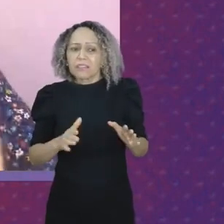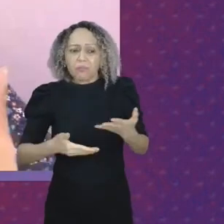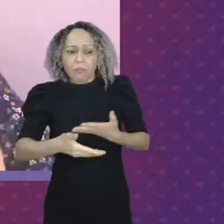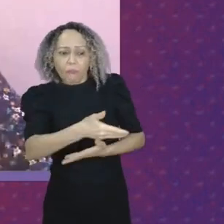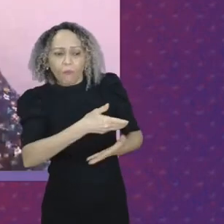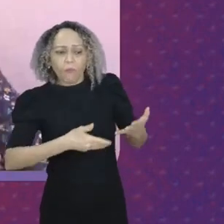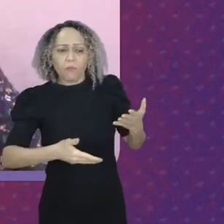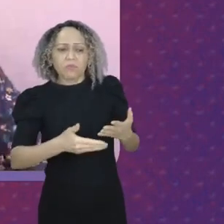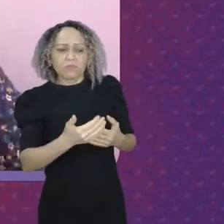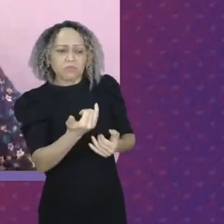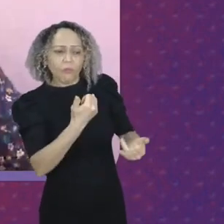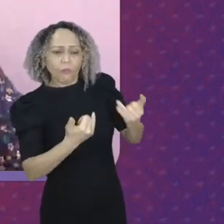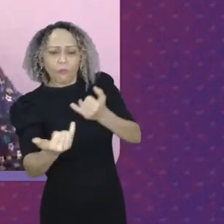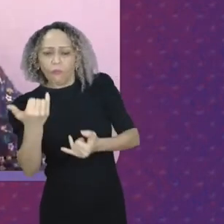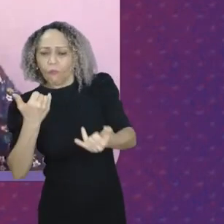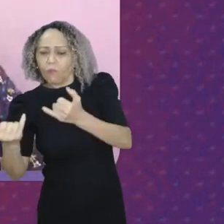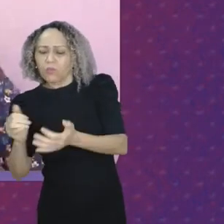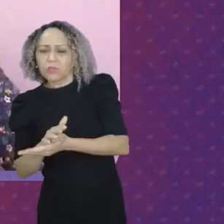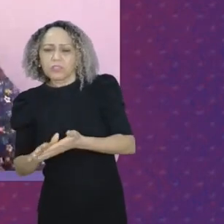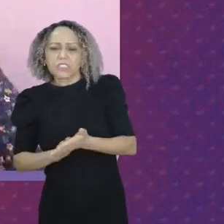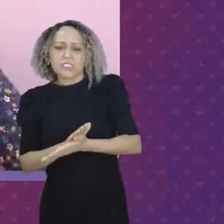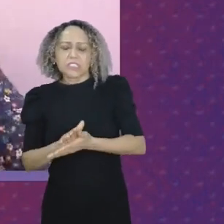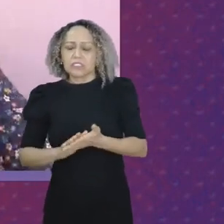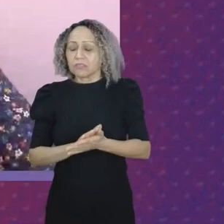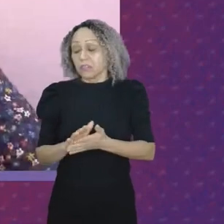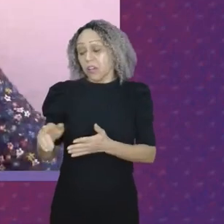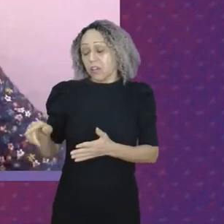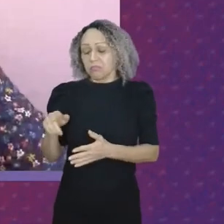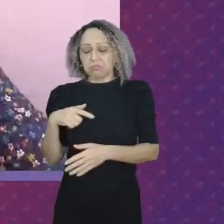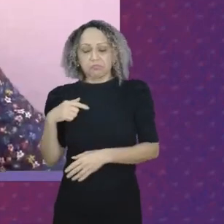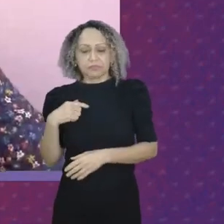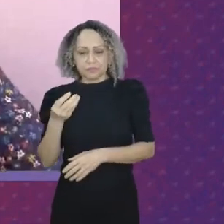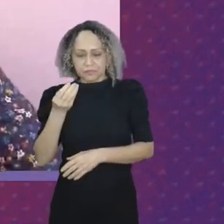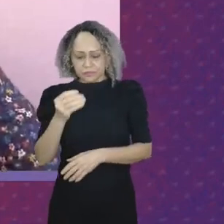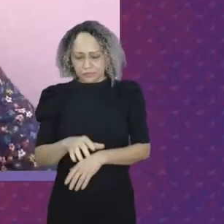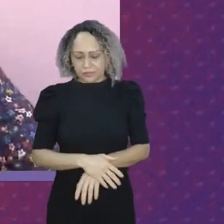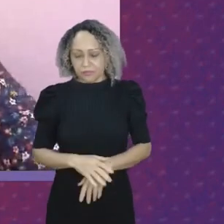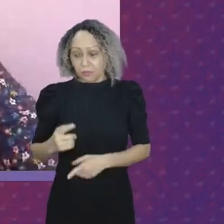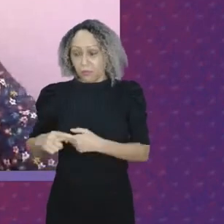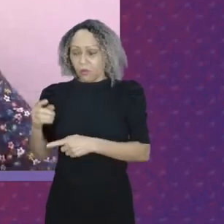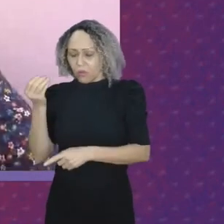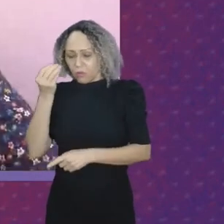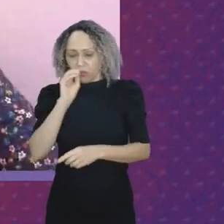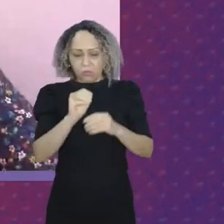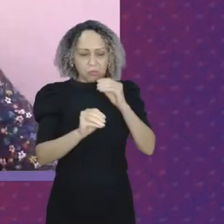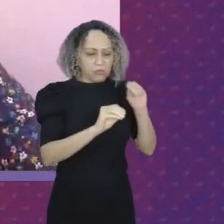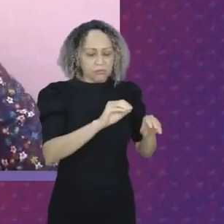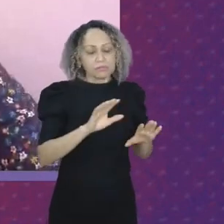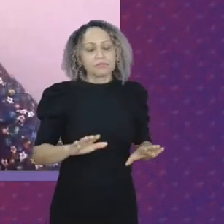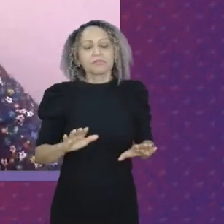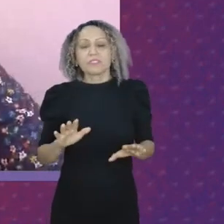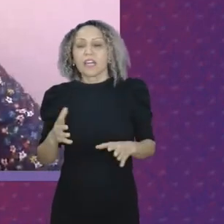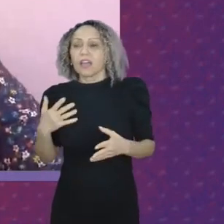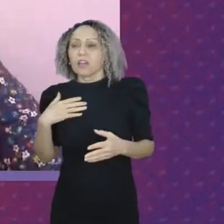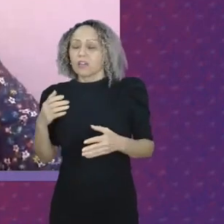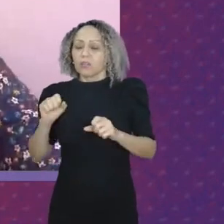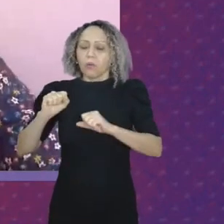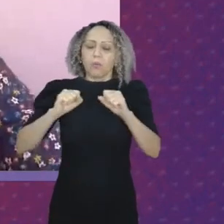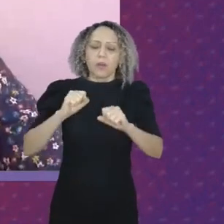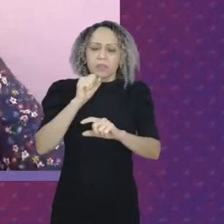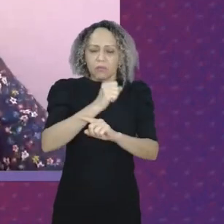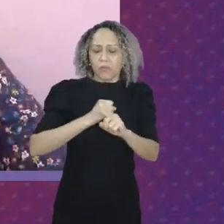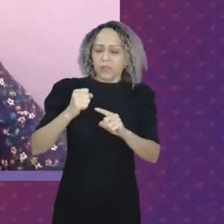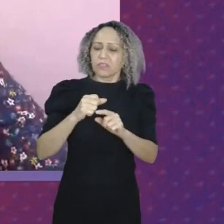em todos os espaços onde a política bolsonarista ela se repercute, há um desmantelamento dos movimentos sociais e uma tentativa de desmantelamento